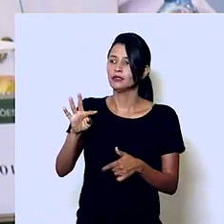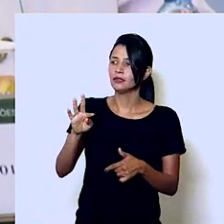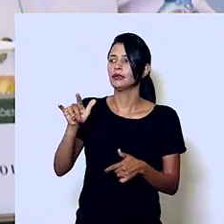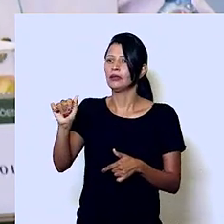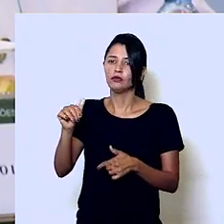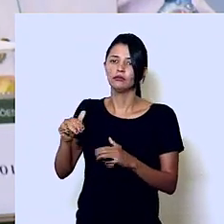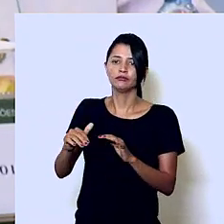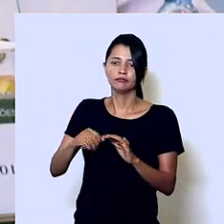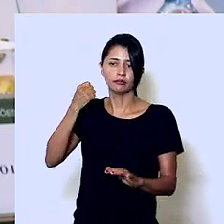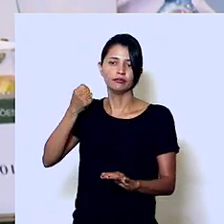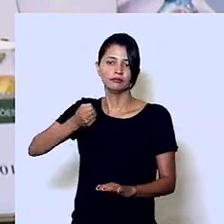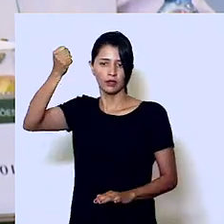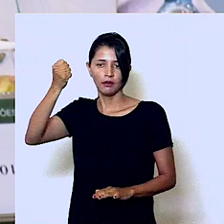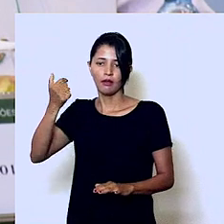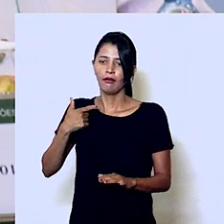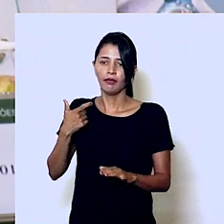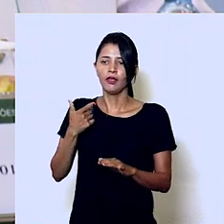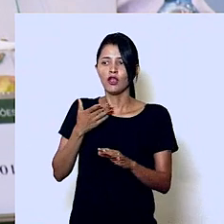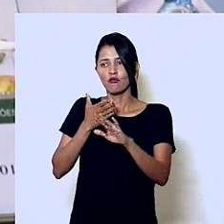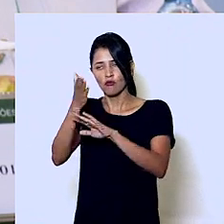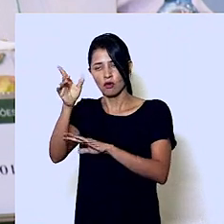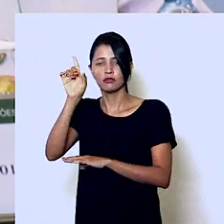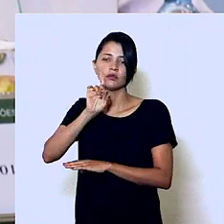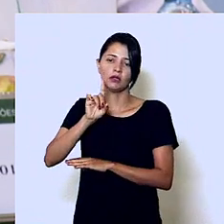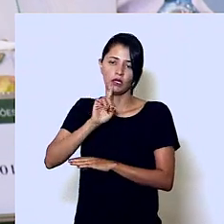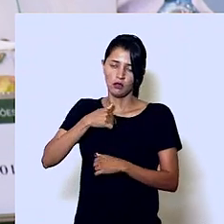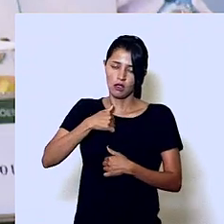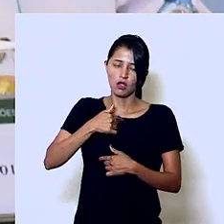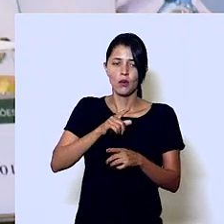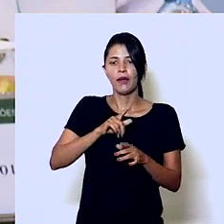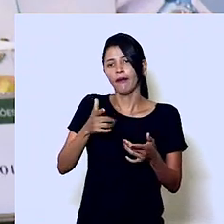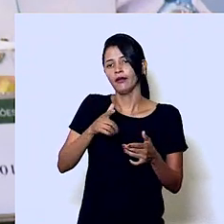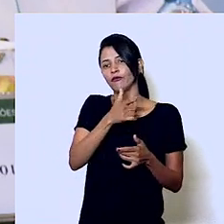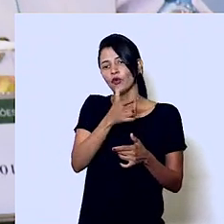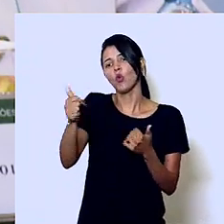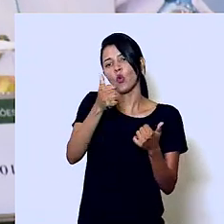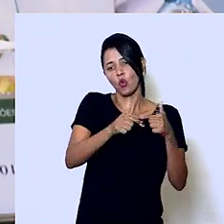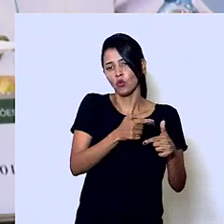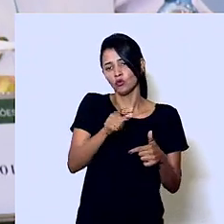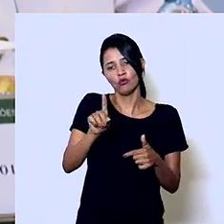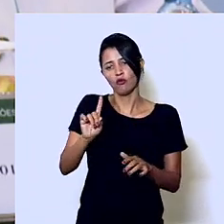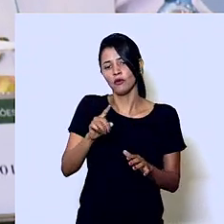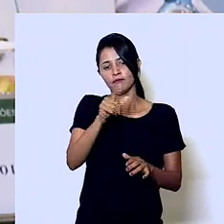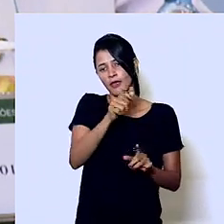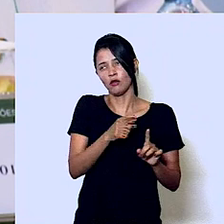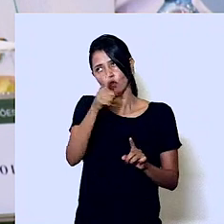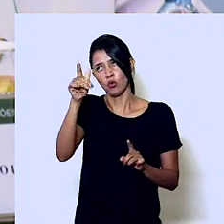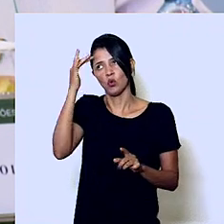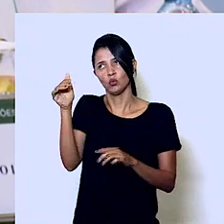aí acabei em Washington, mas aí foi Marcílio e não mais, não foi para o Tarso. Mas participei também